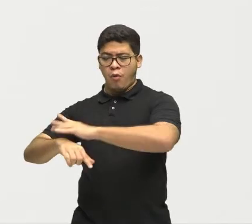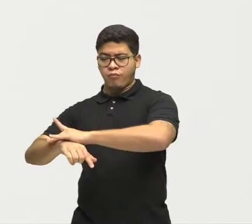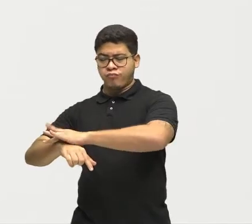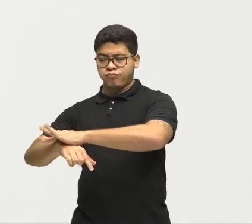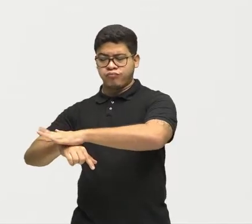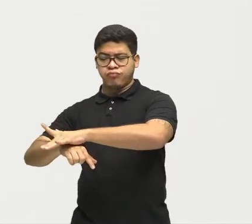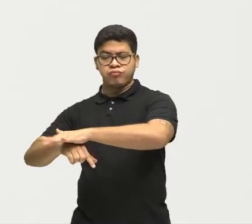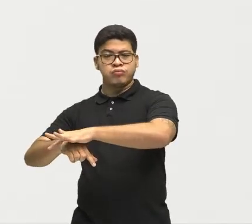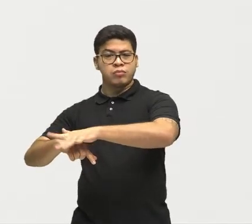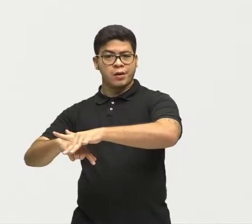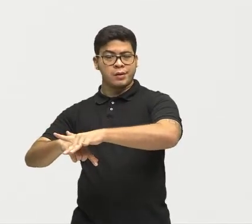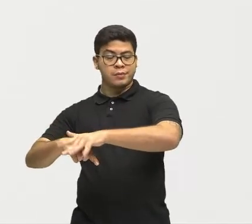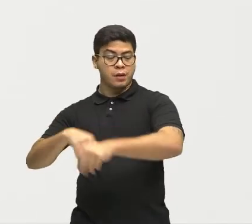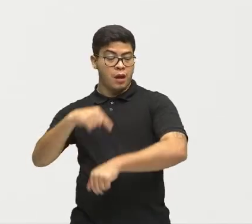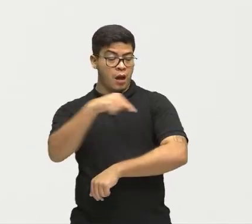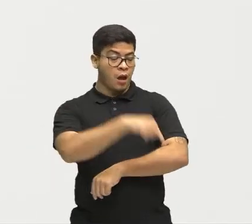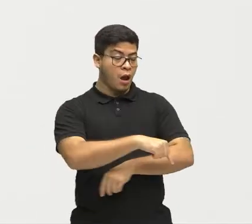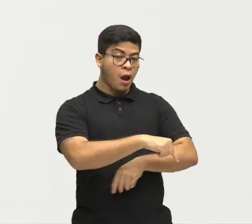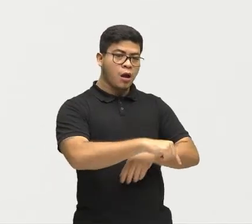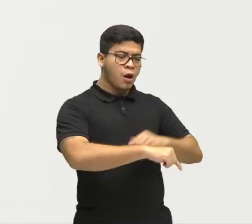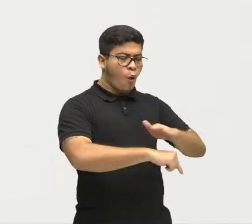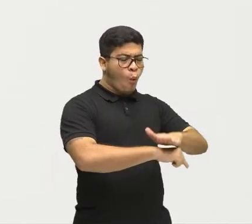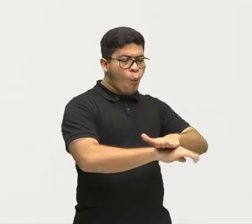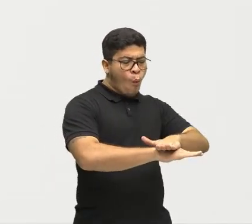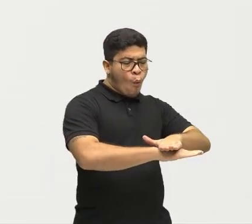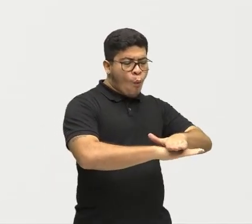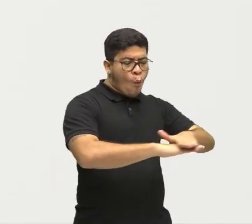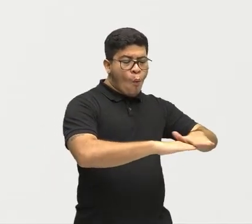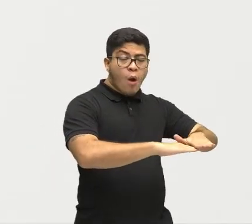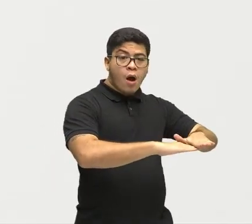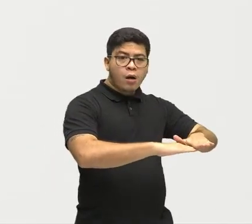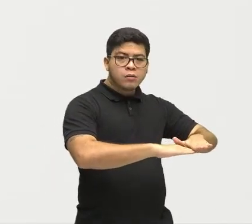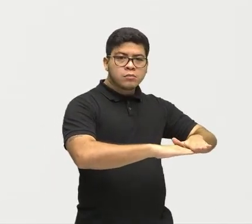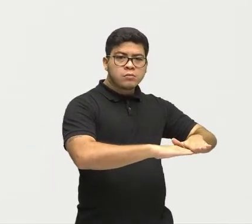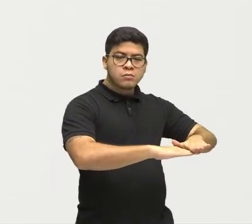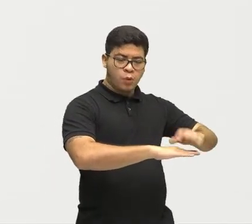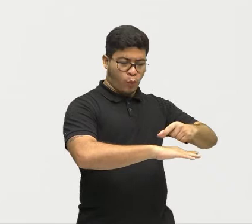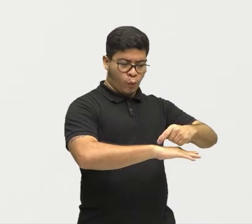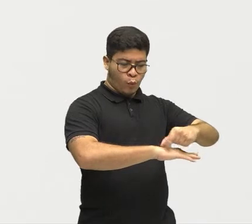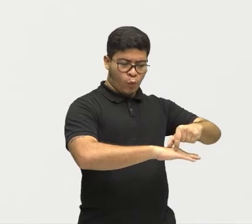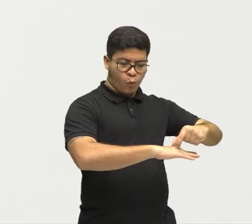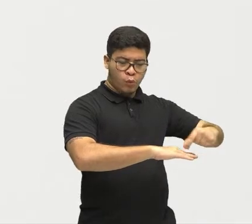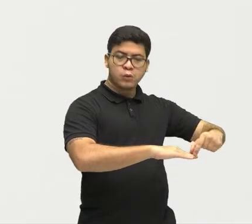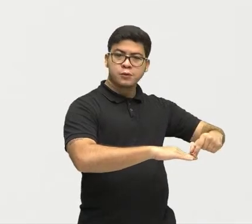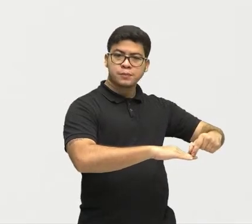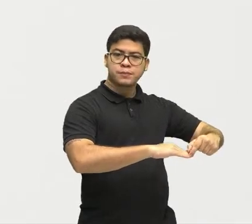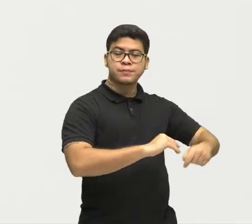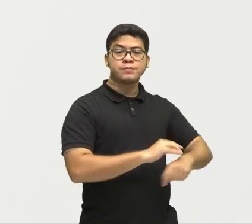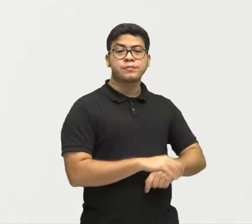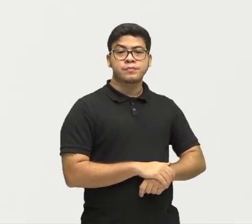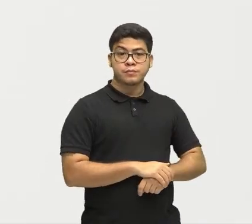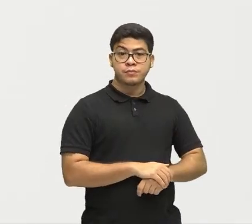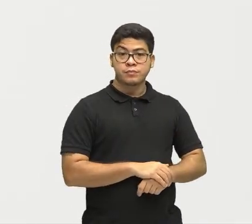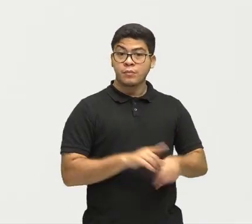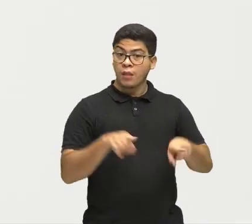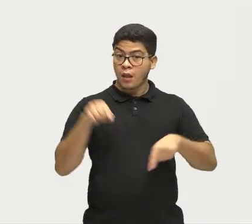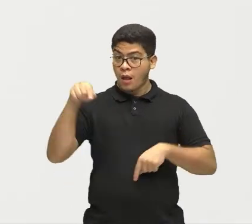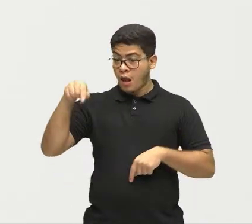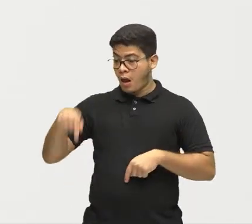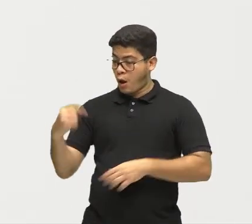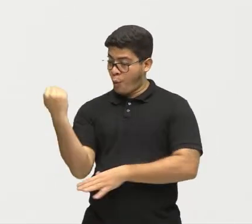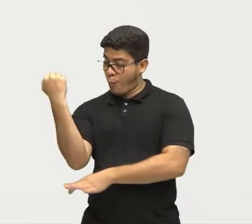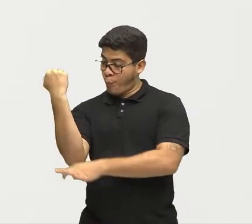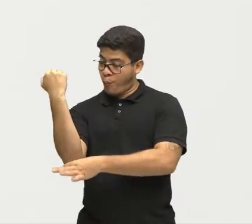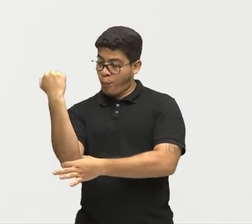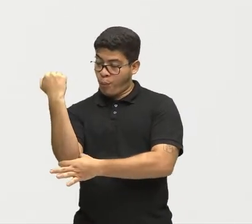e nervuras reticuladas. Caule, fecho lenhoso fechado e